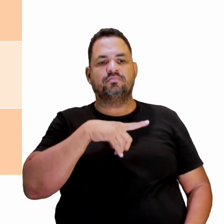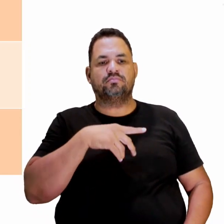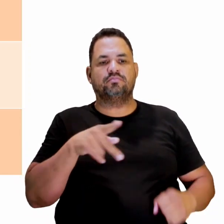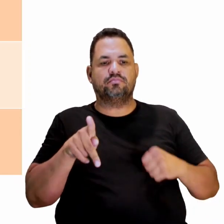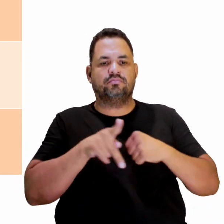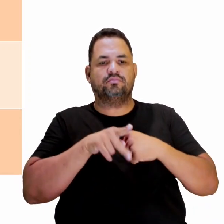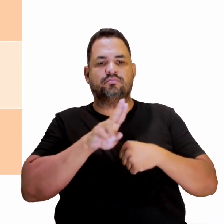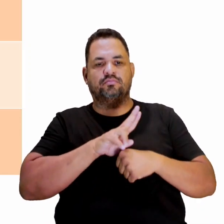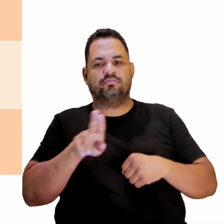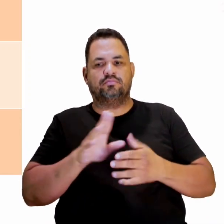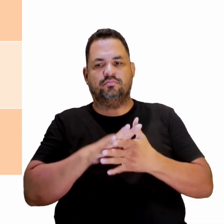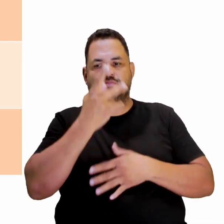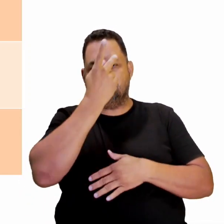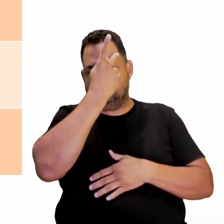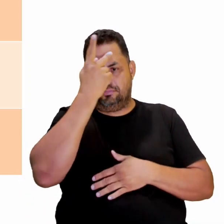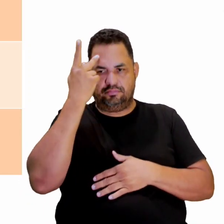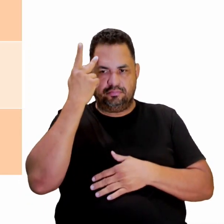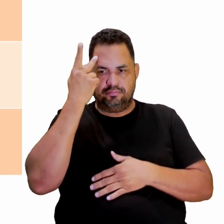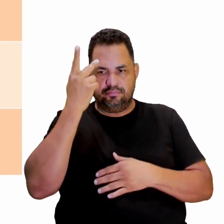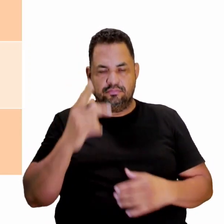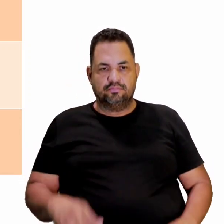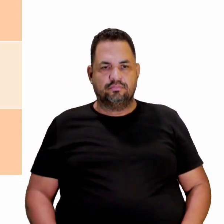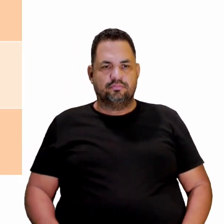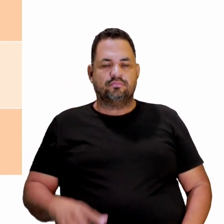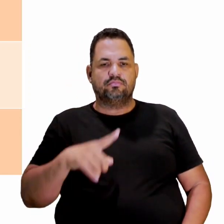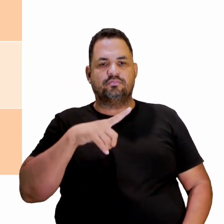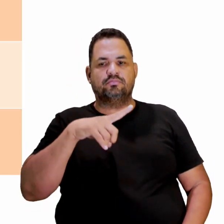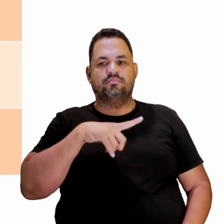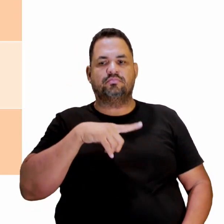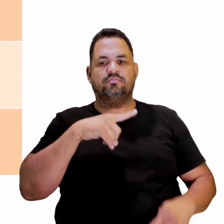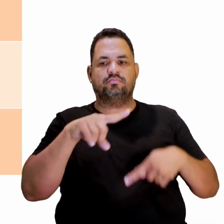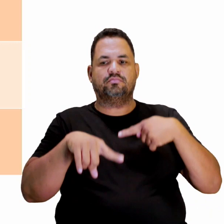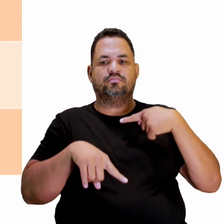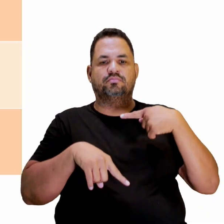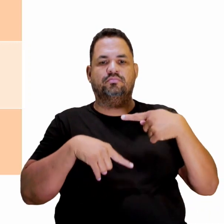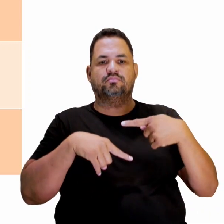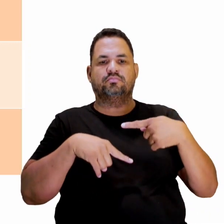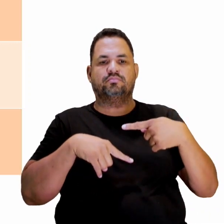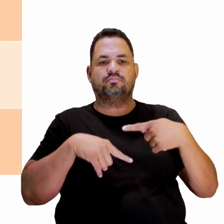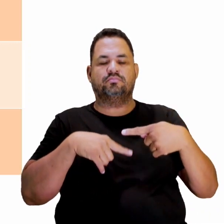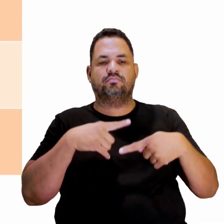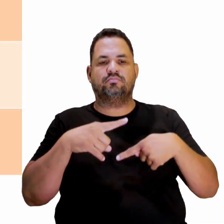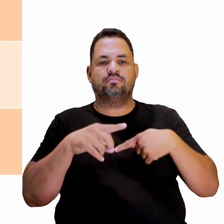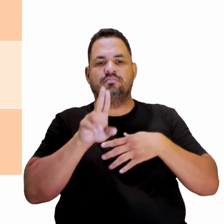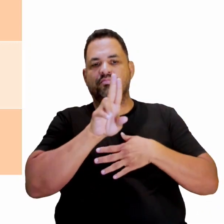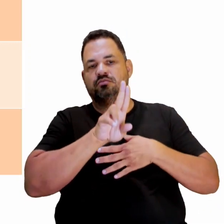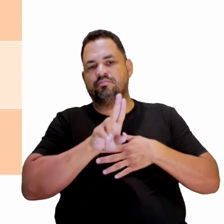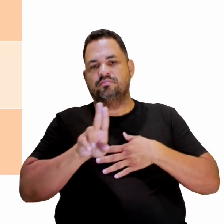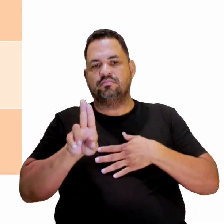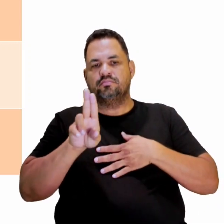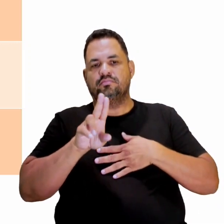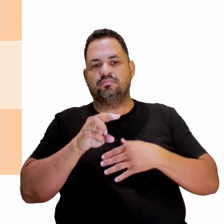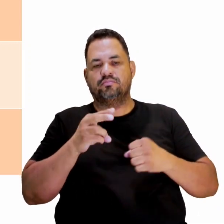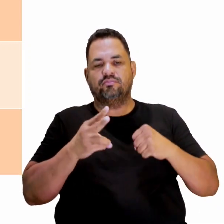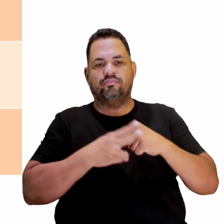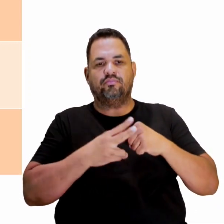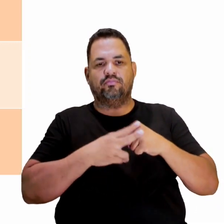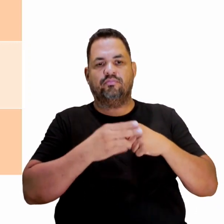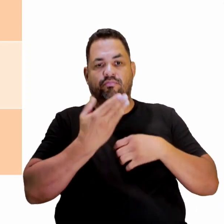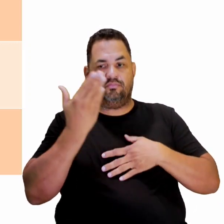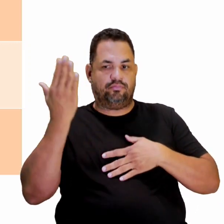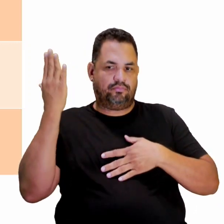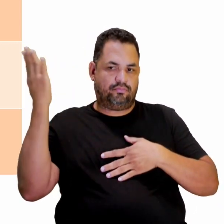pronomes pessoais, desse lado aqui. Depois você vai usar o verbo will, certo? O will,